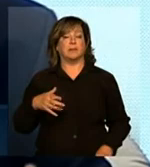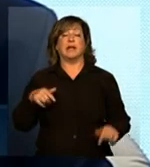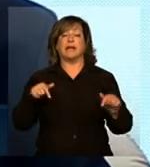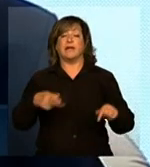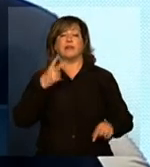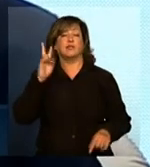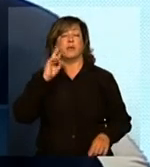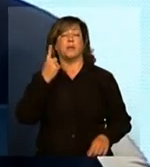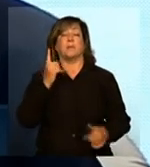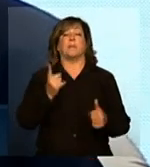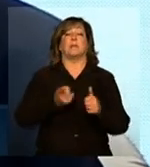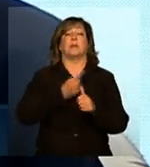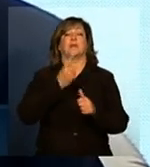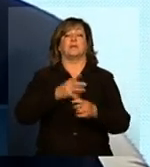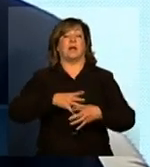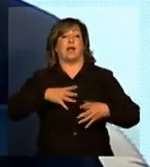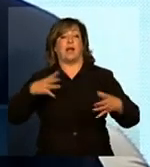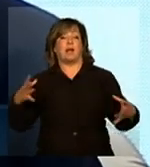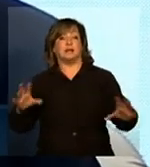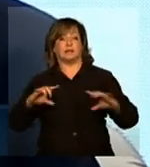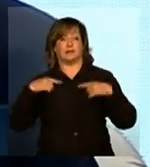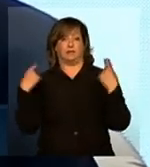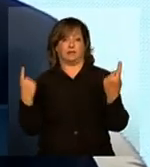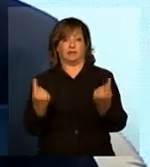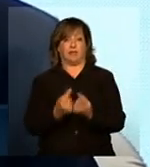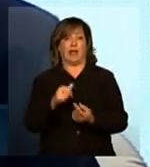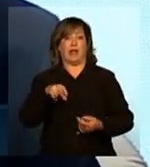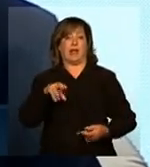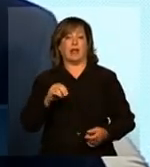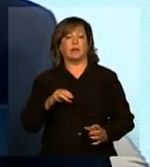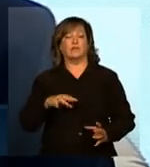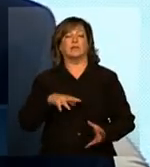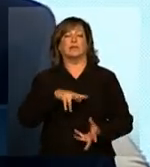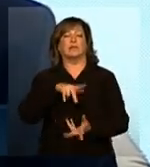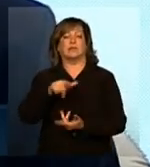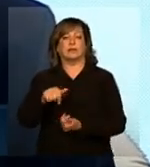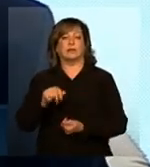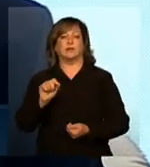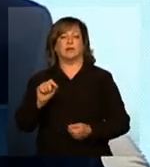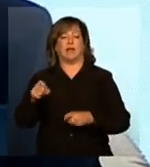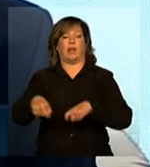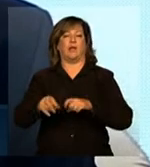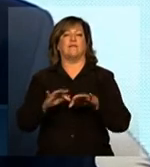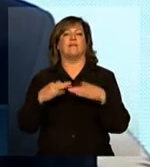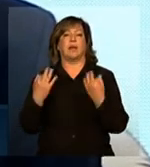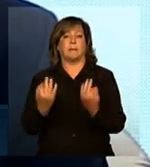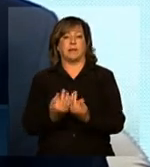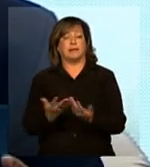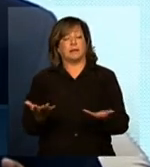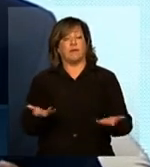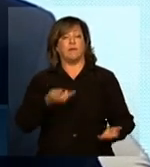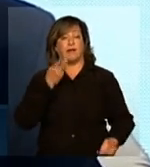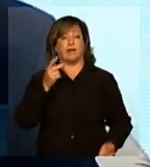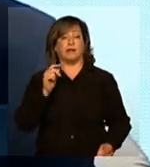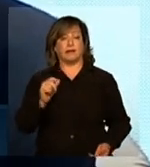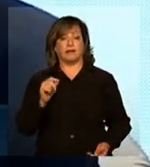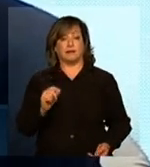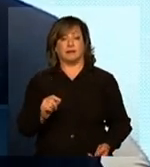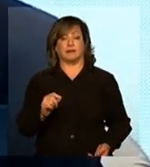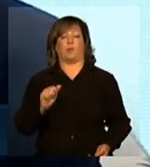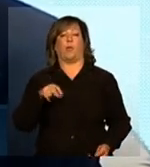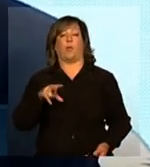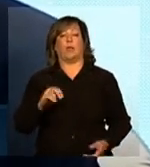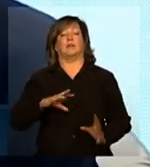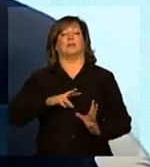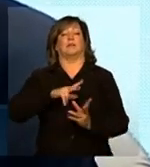referência como um dos primeiros grandes eventos do Ano Internacional da Agricultura Familiar. Então, dizer que o Ano Internacional da